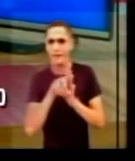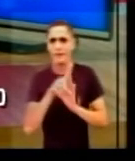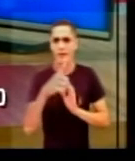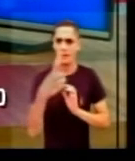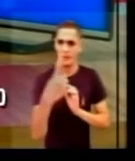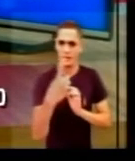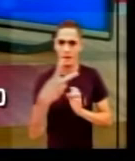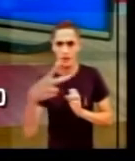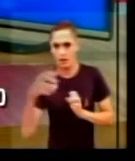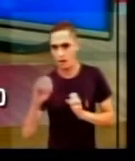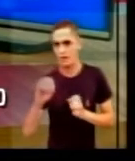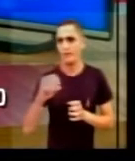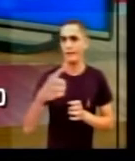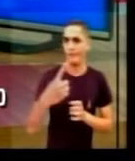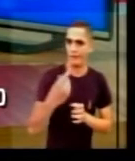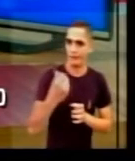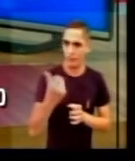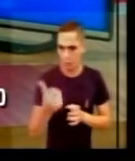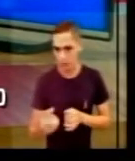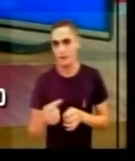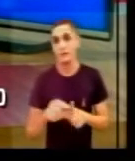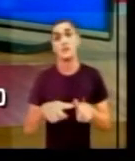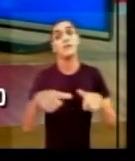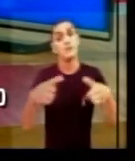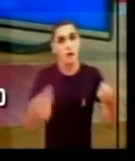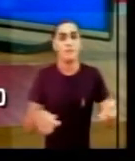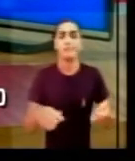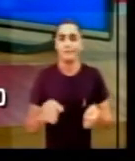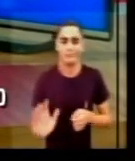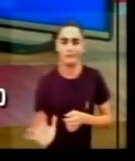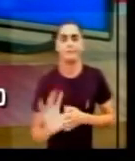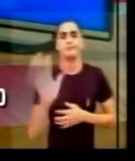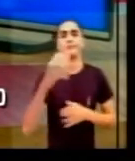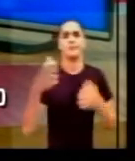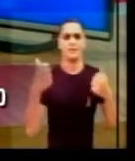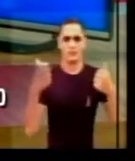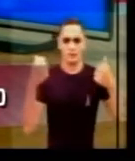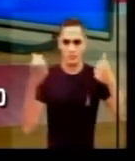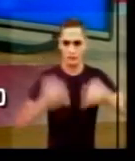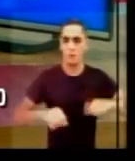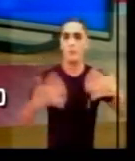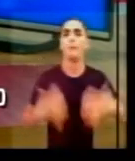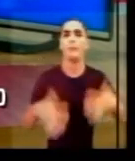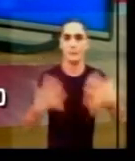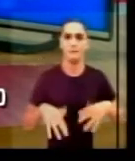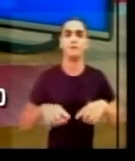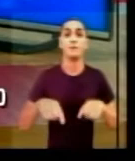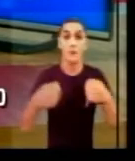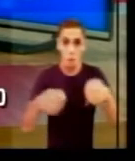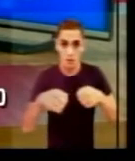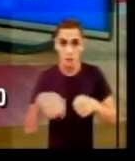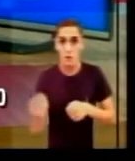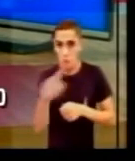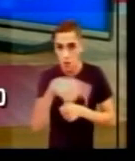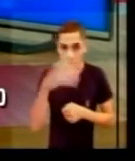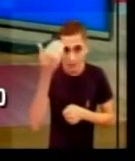casos. Então, tem que entender que apesar da gente não ter continuado a subindo, nós estamos